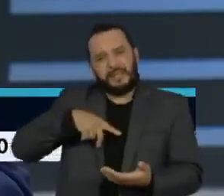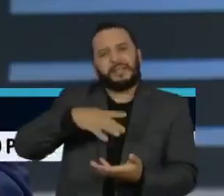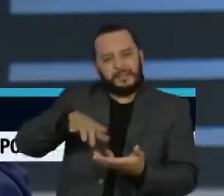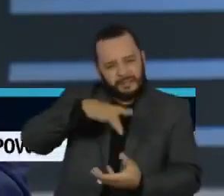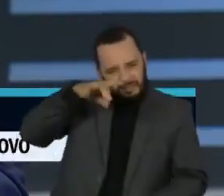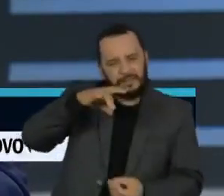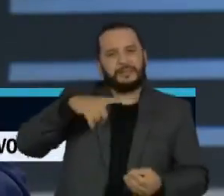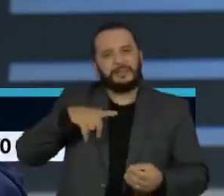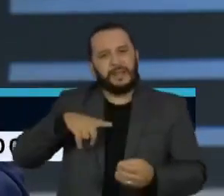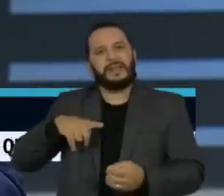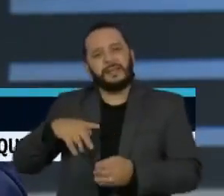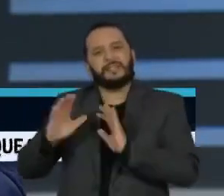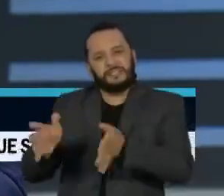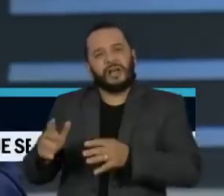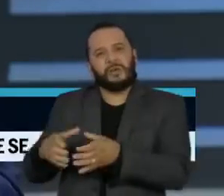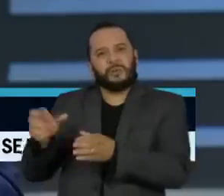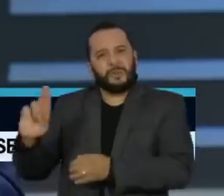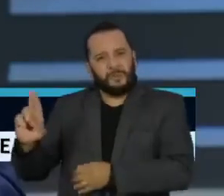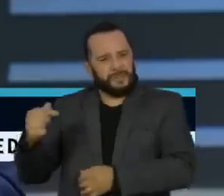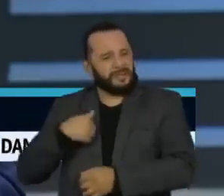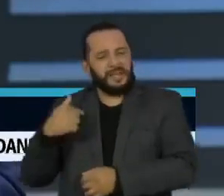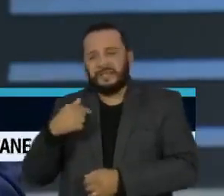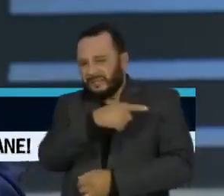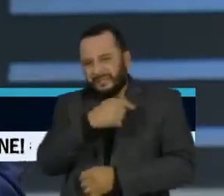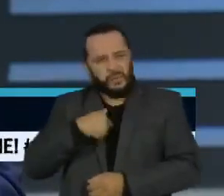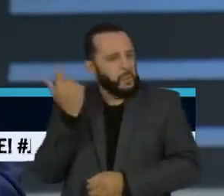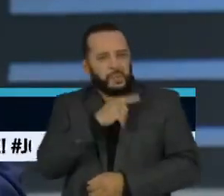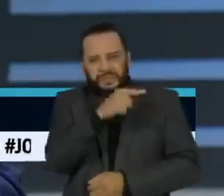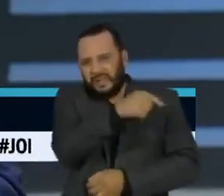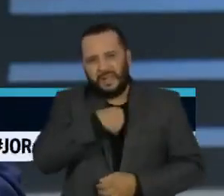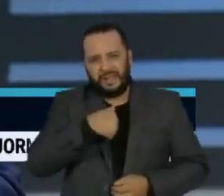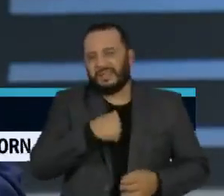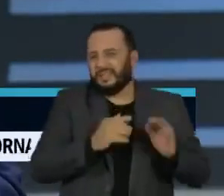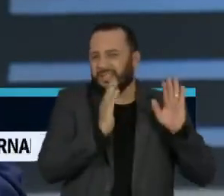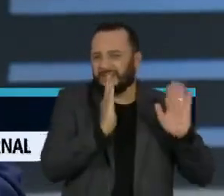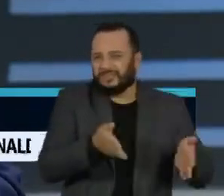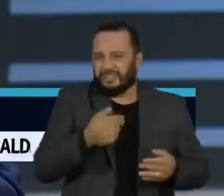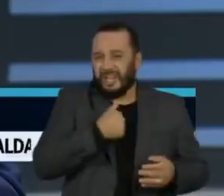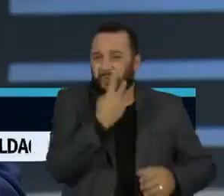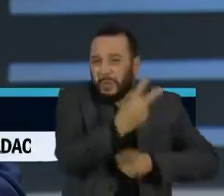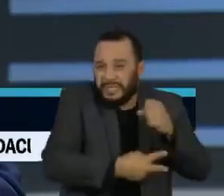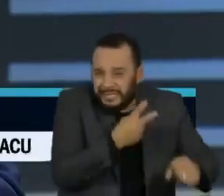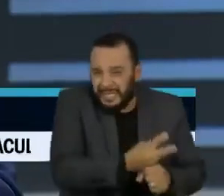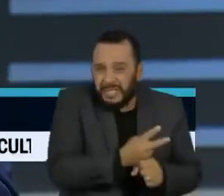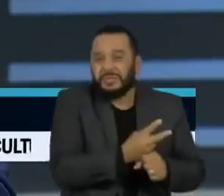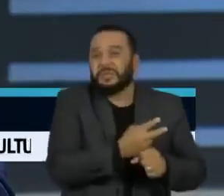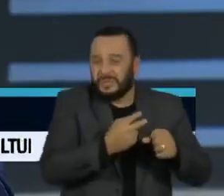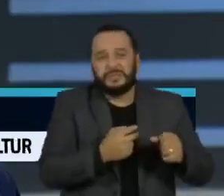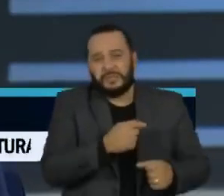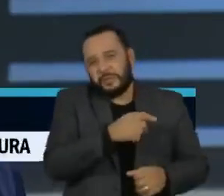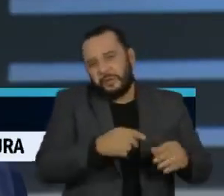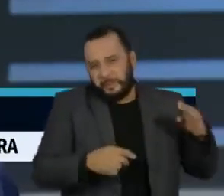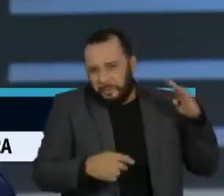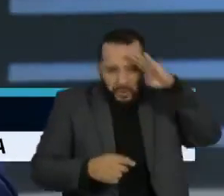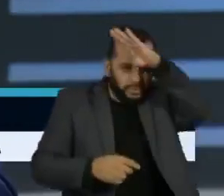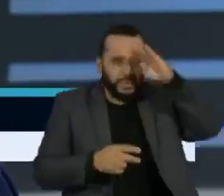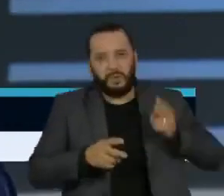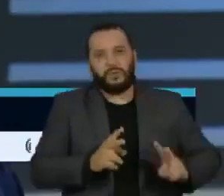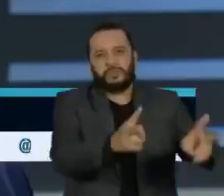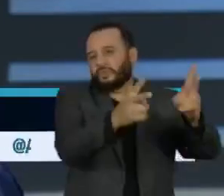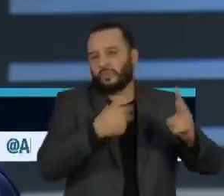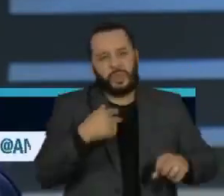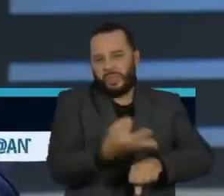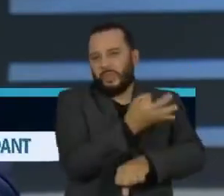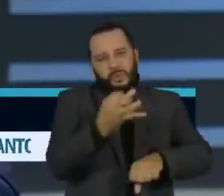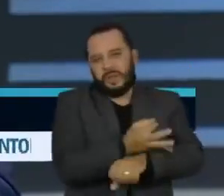têm ele não vai chegar até o final do mandato o Brasil não aguenta mais dois anos de caos de destruição do nosso destino